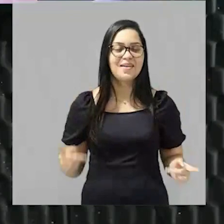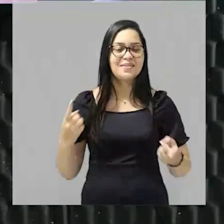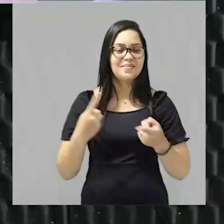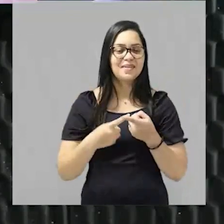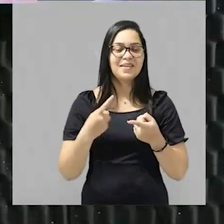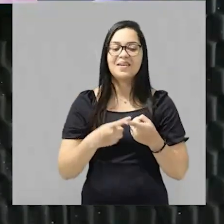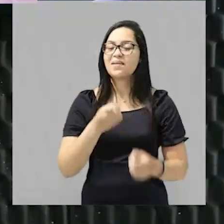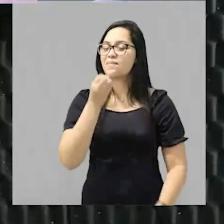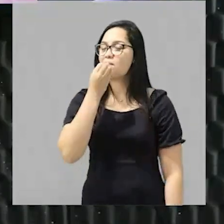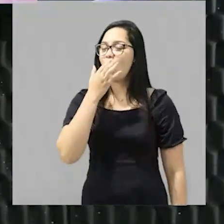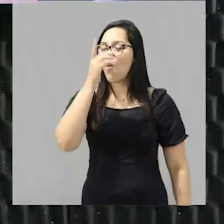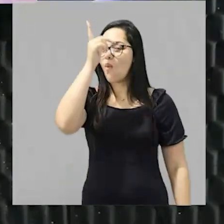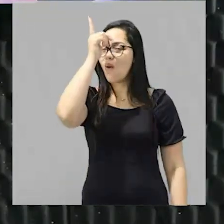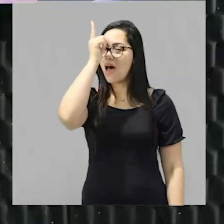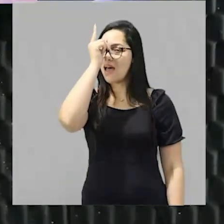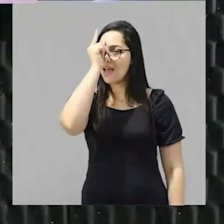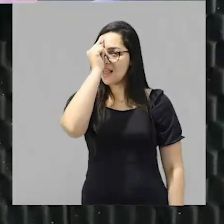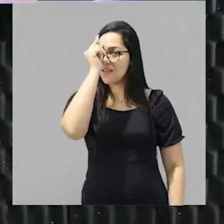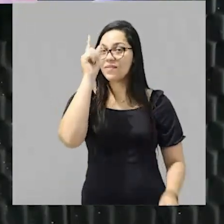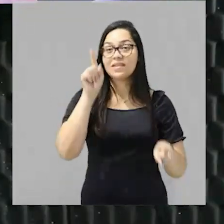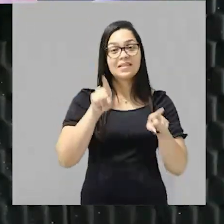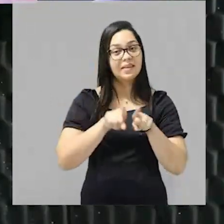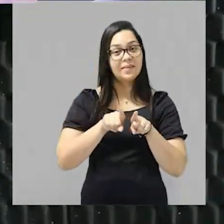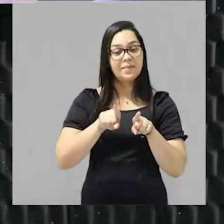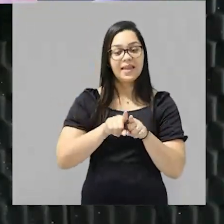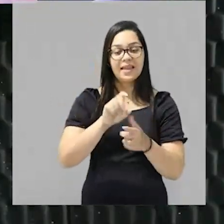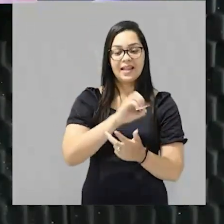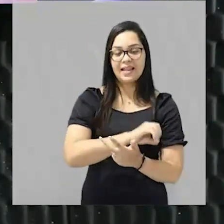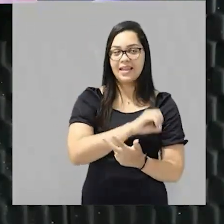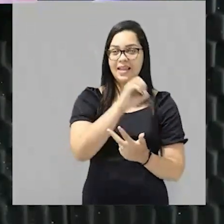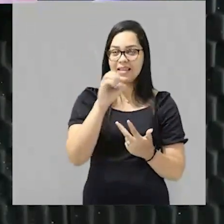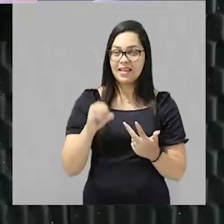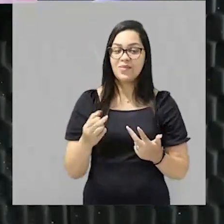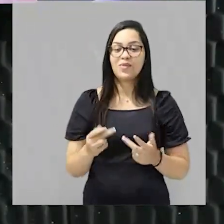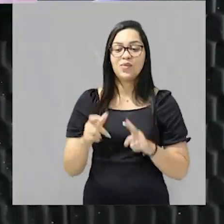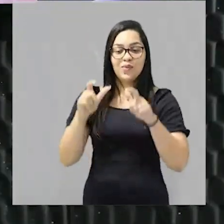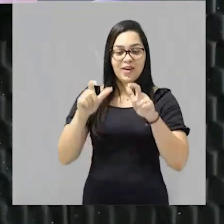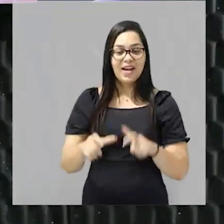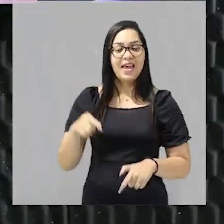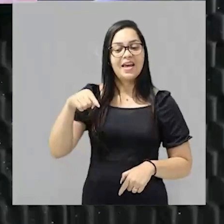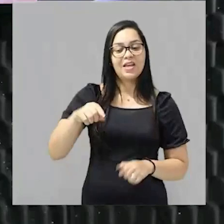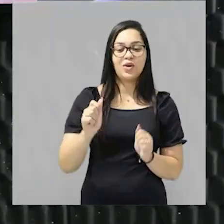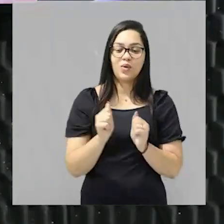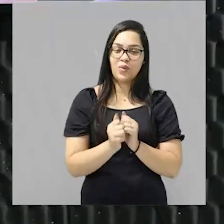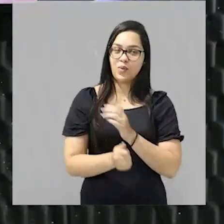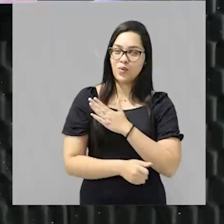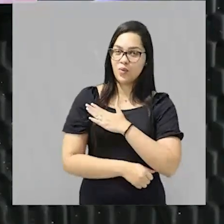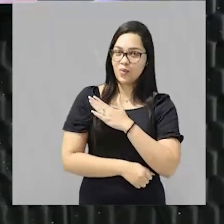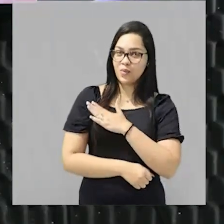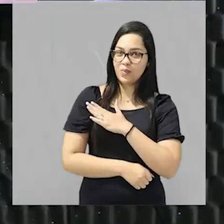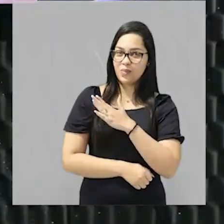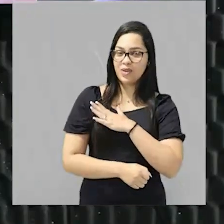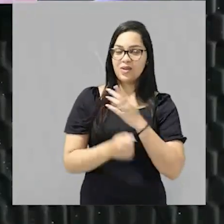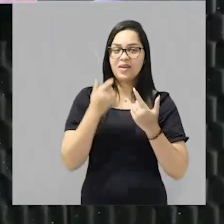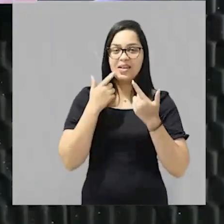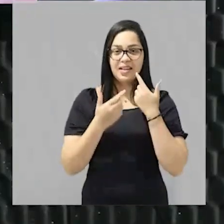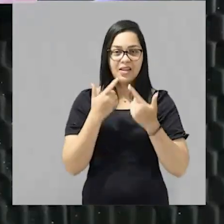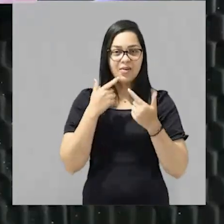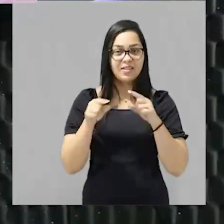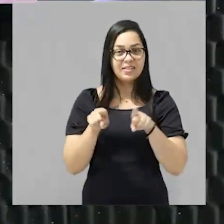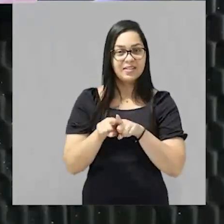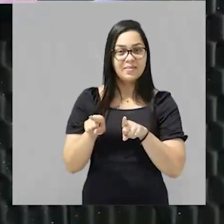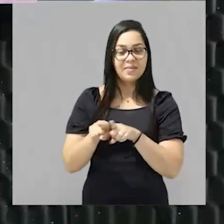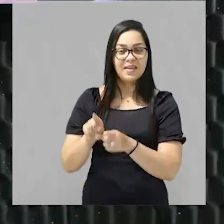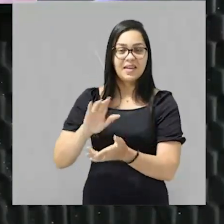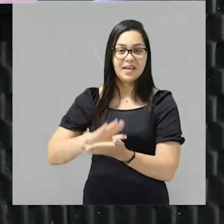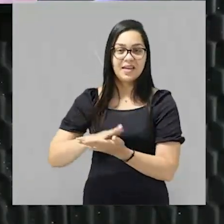de boa. E também quem vai fazer Enem. O seu lugar é aqui, comigo, em Linguagens, Cacau Sotero, e com